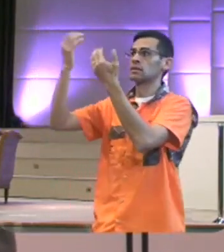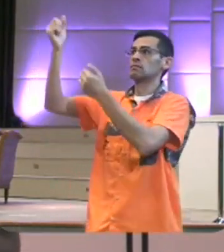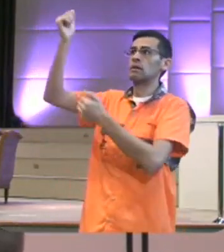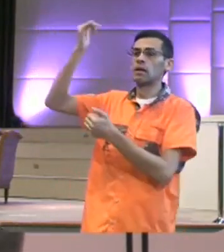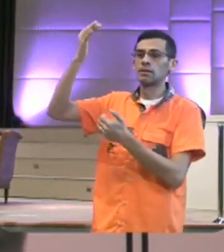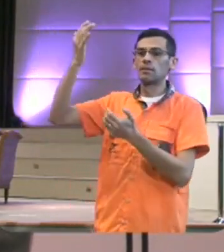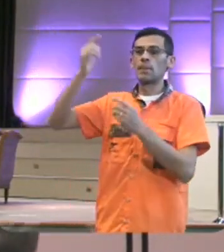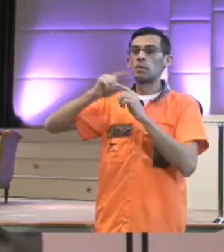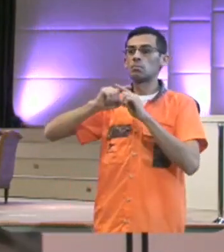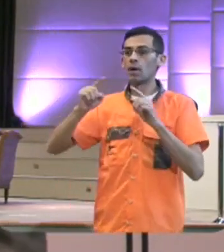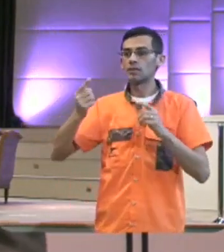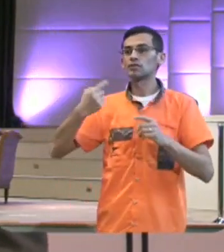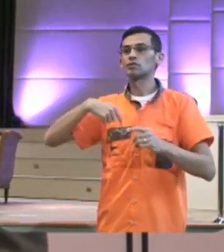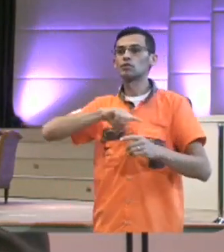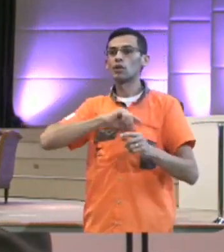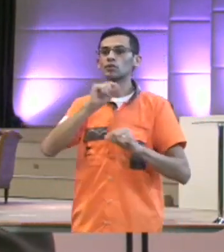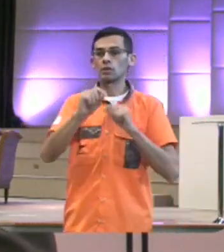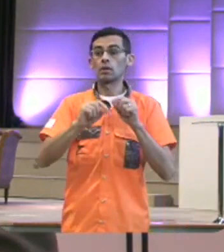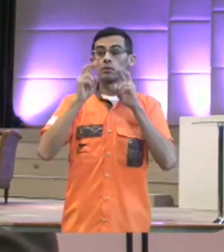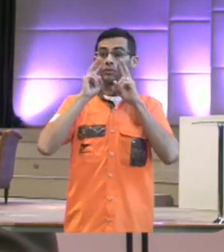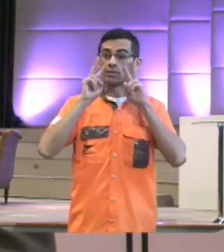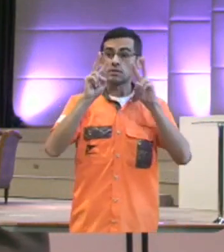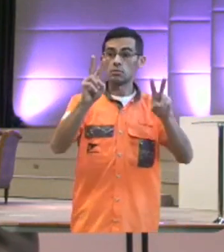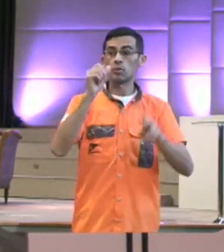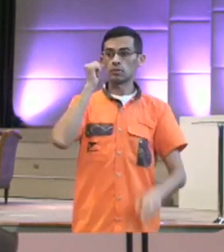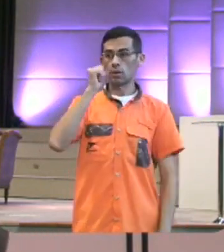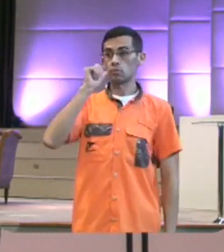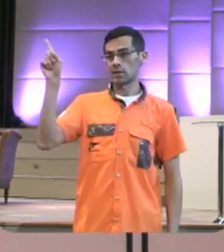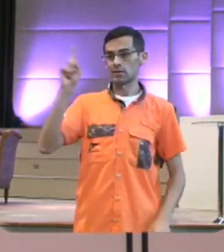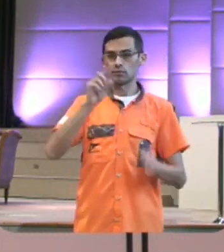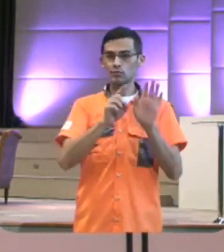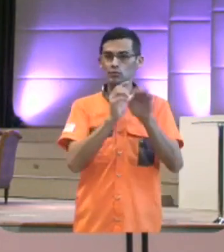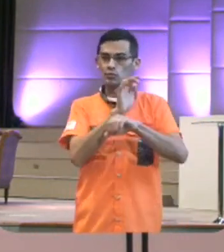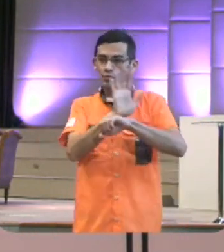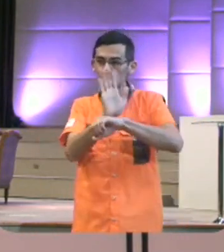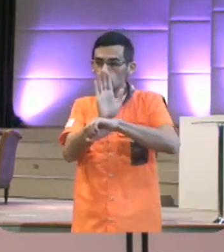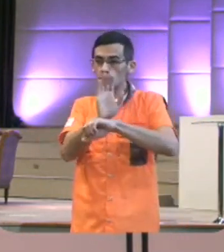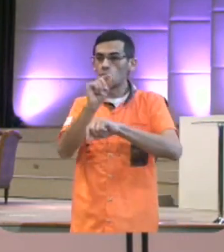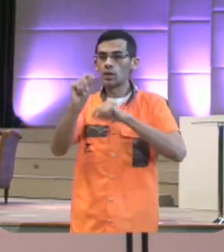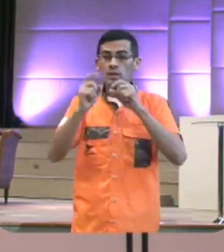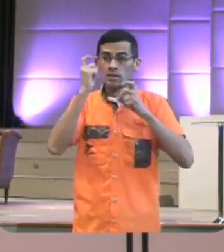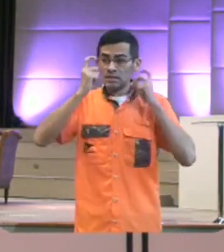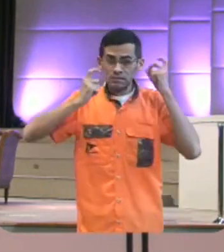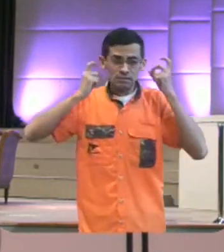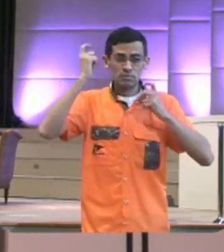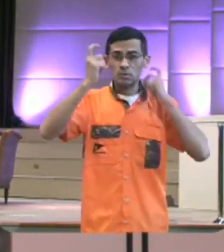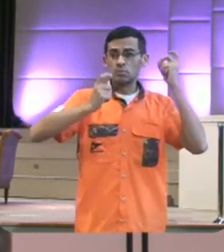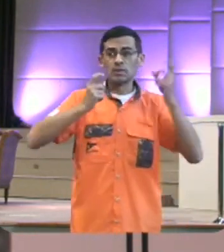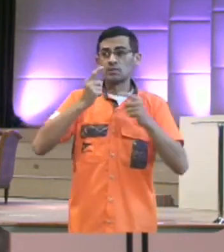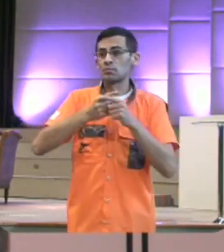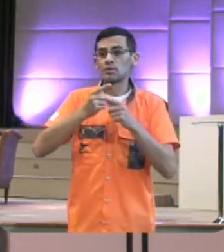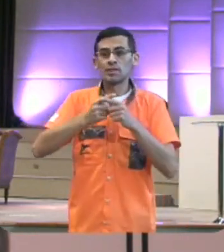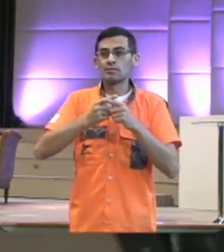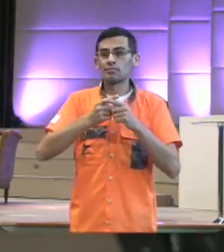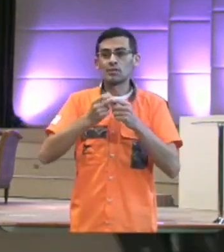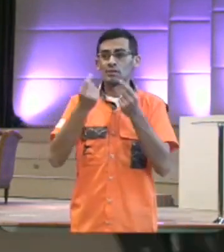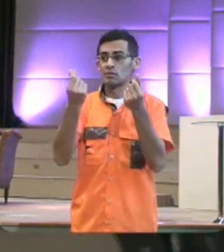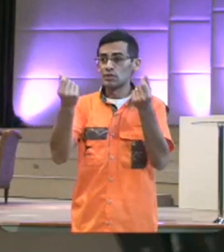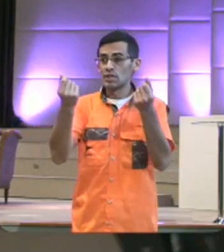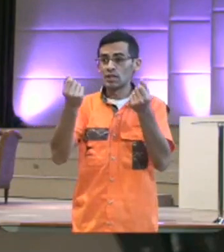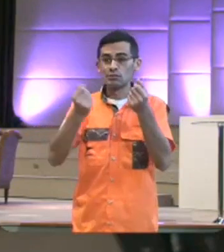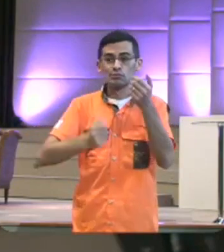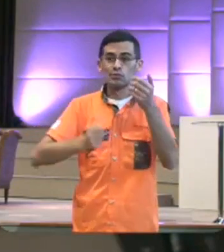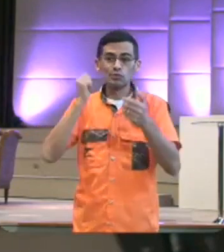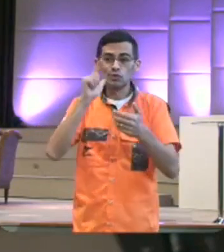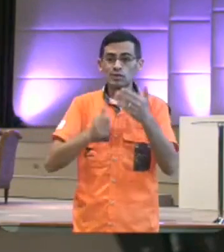sua graça. A gente viu o testemunho daquela senhora, não é? E dizendo: ela está preocupada com grana,